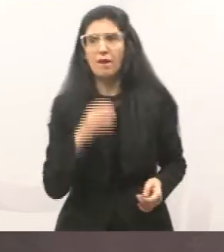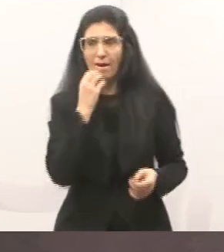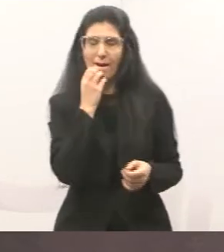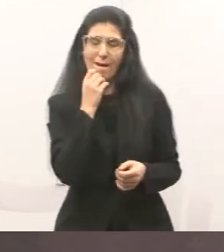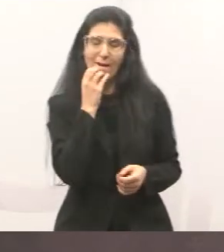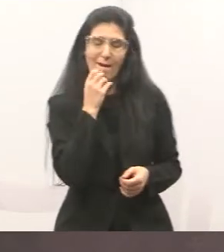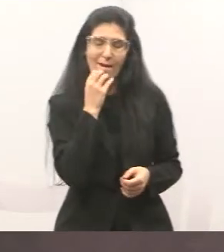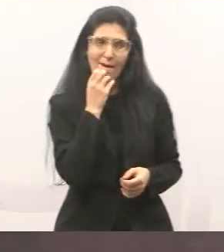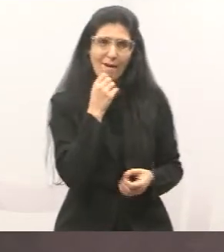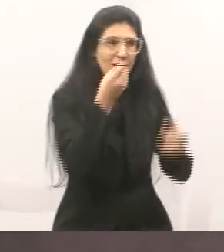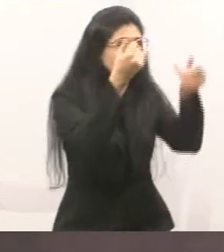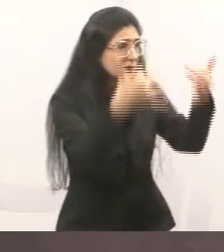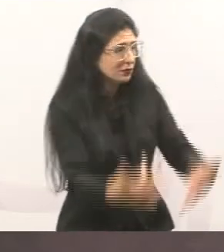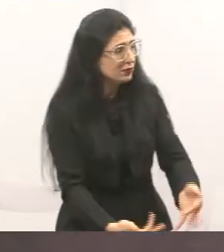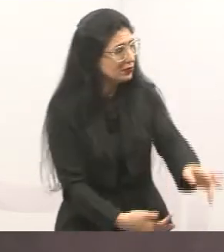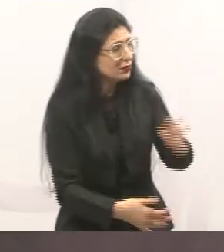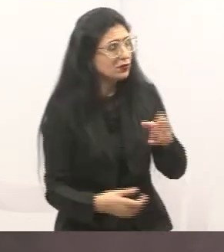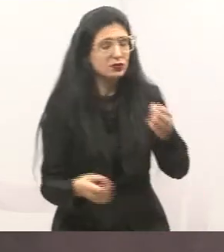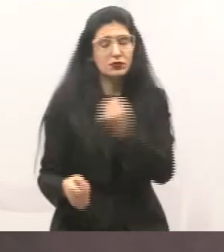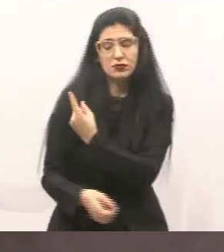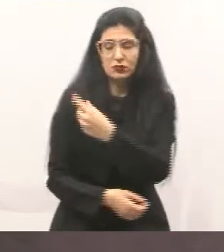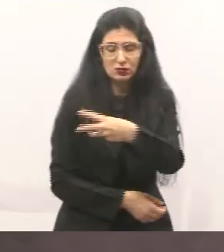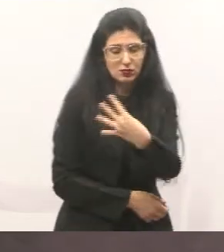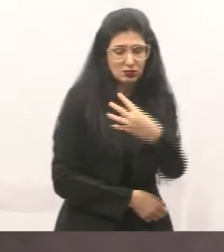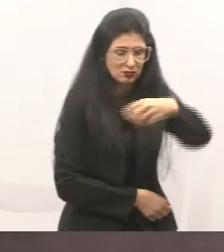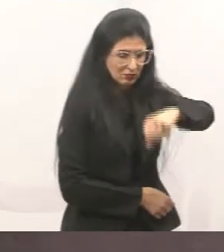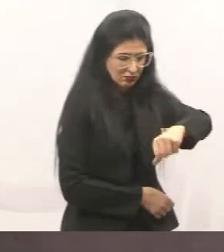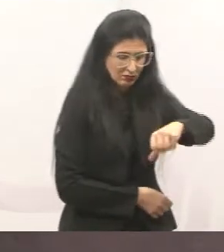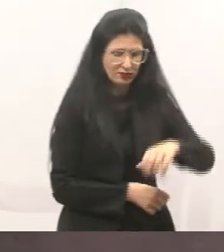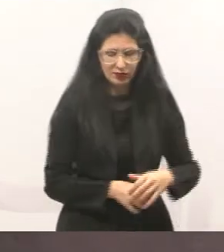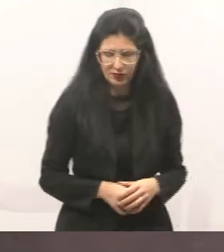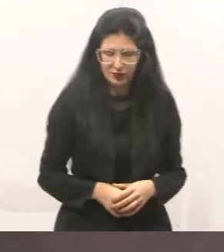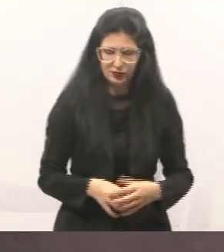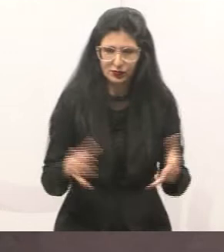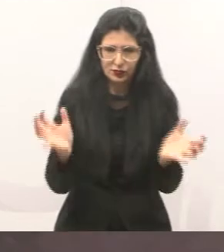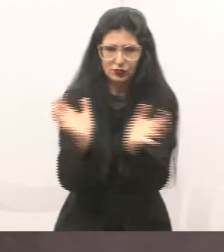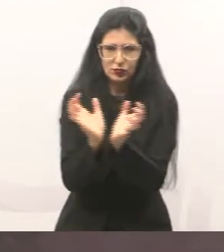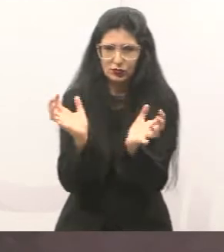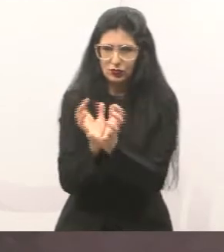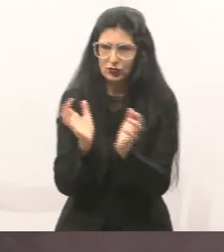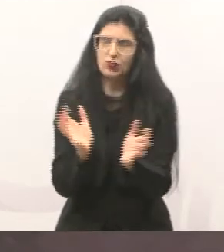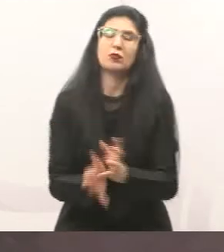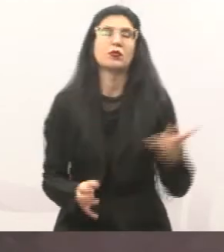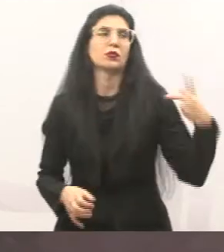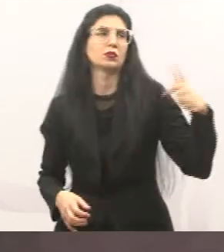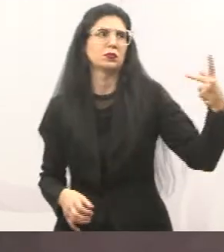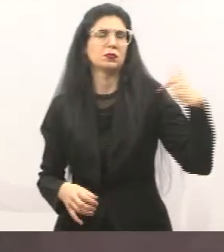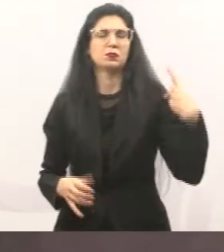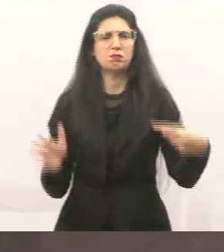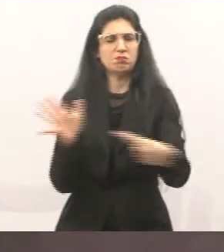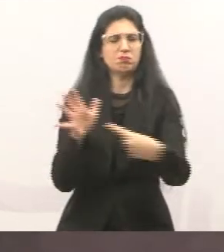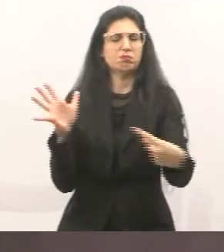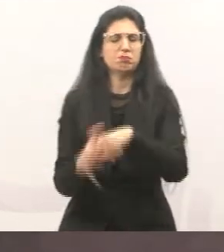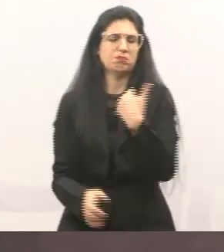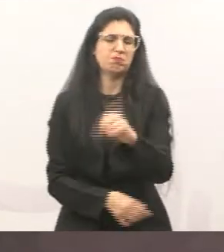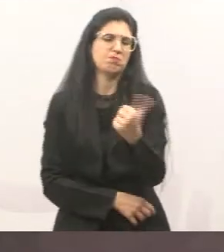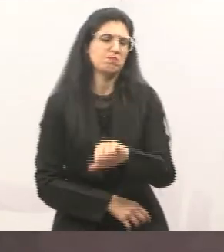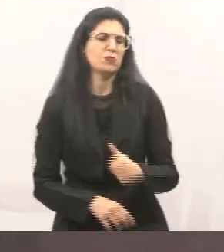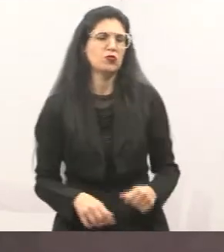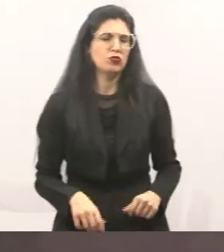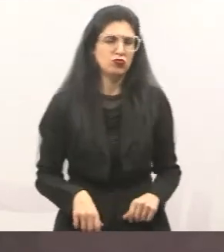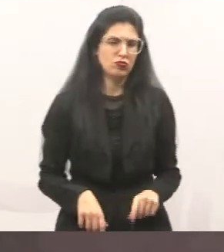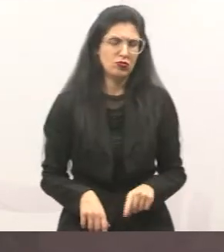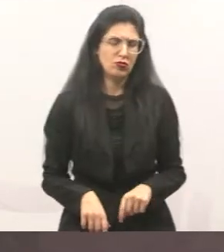Requerimento 149. Considerando que foi instituída a Comissão Parlamentar de Inquérito em 11 de 9 de